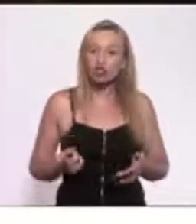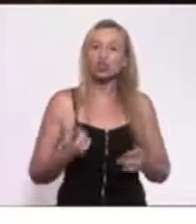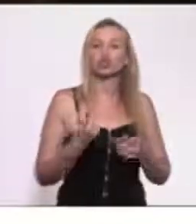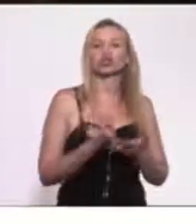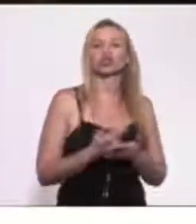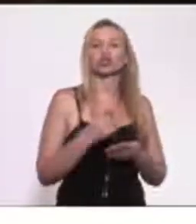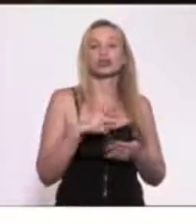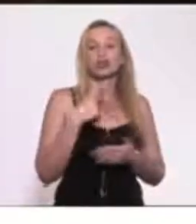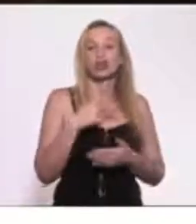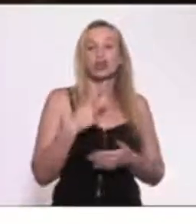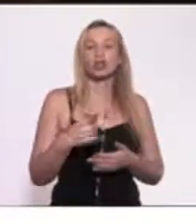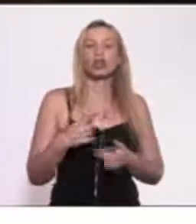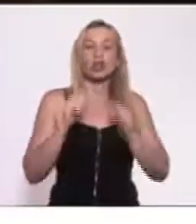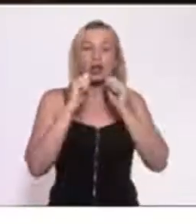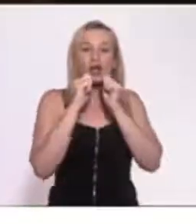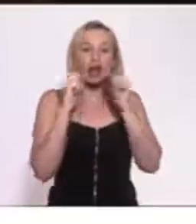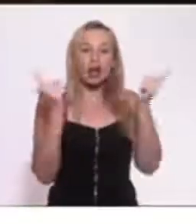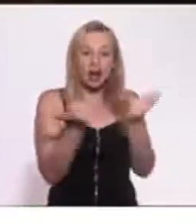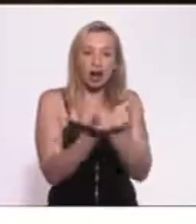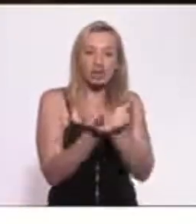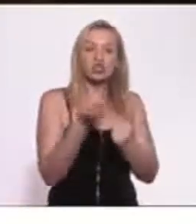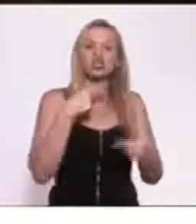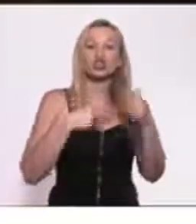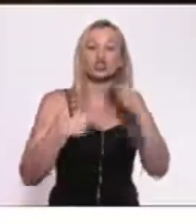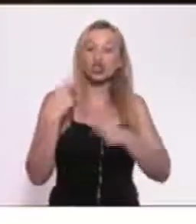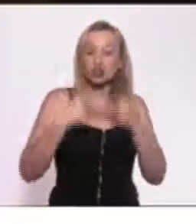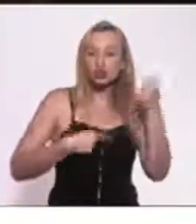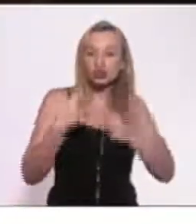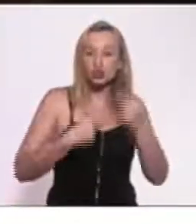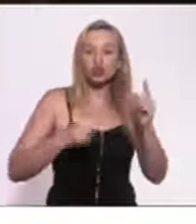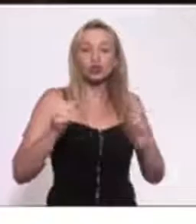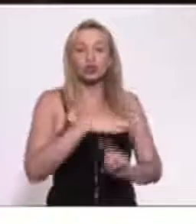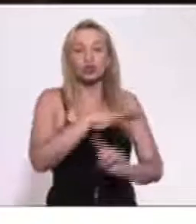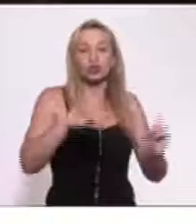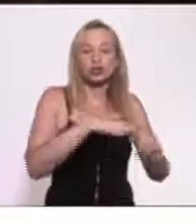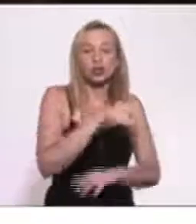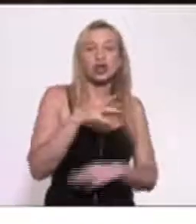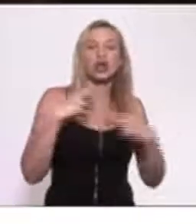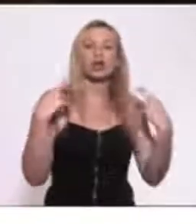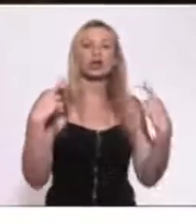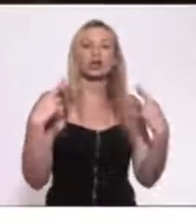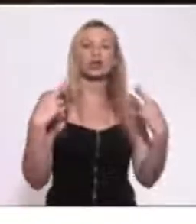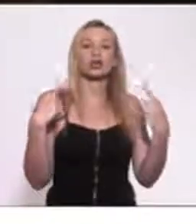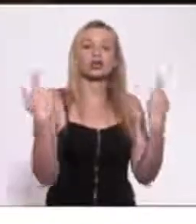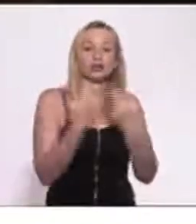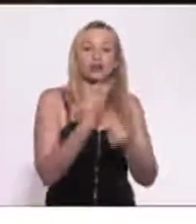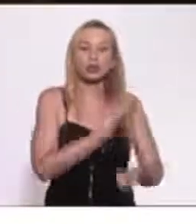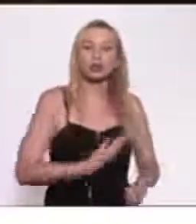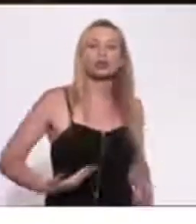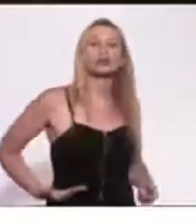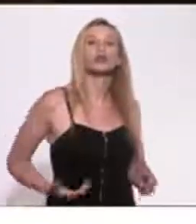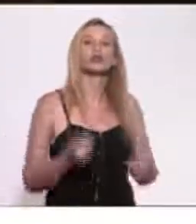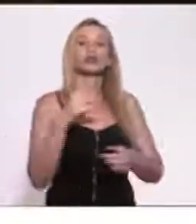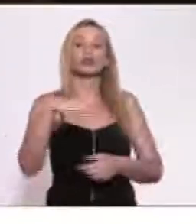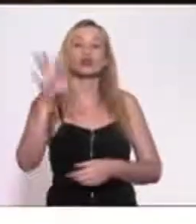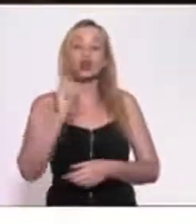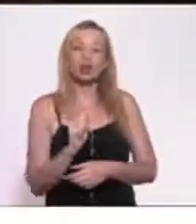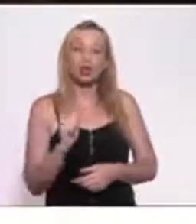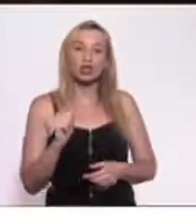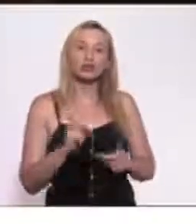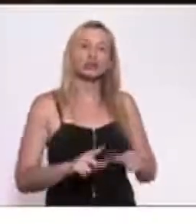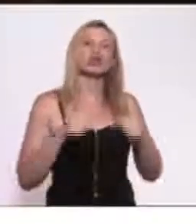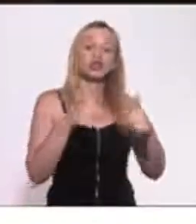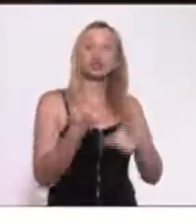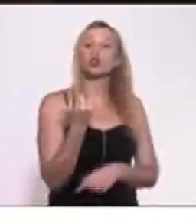mínimos, que a LERJ discuta com a sociedade, em audiência pública, os programas e ações que vão ser executados com